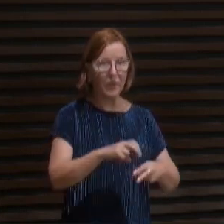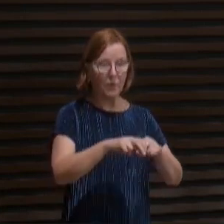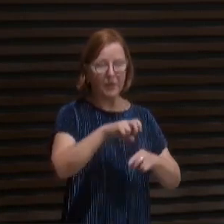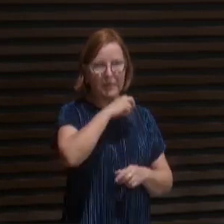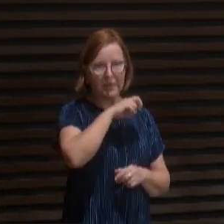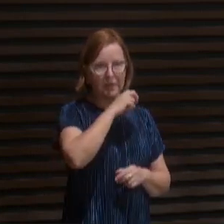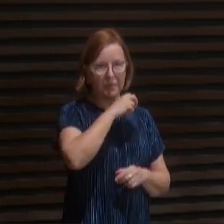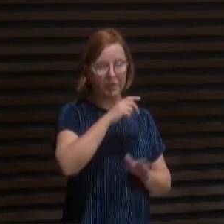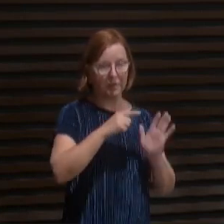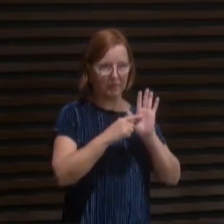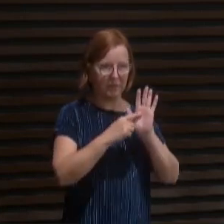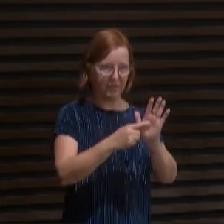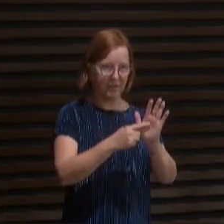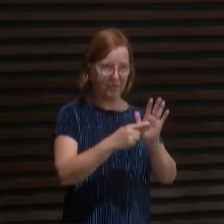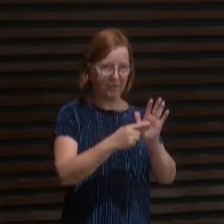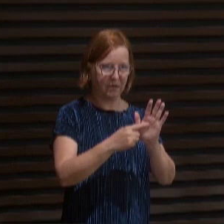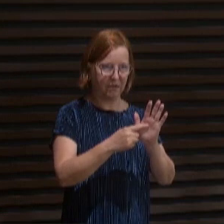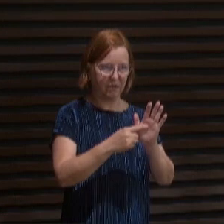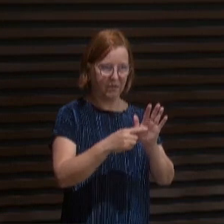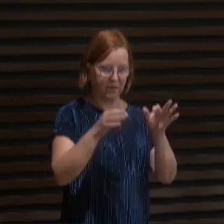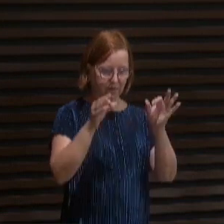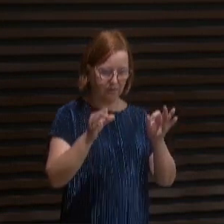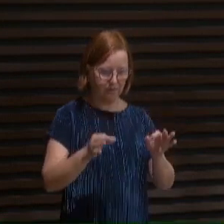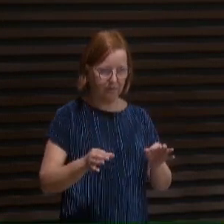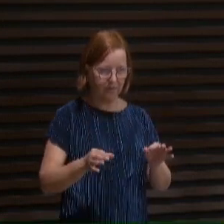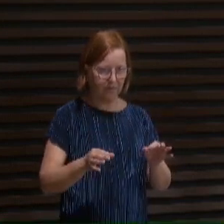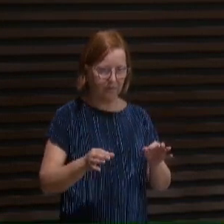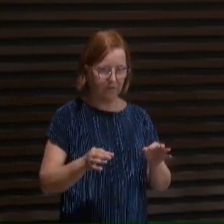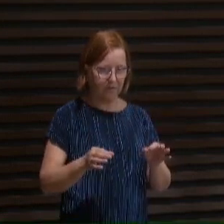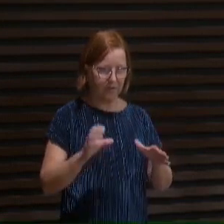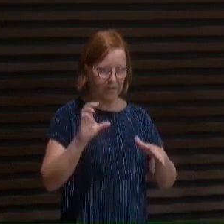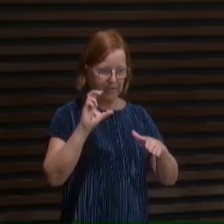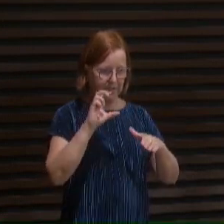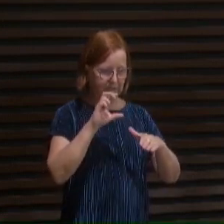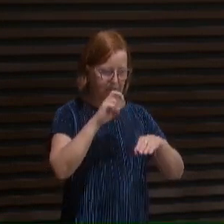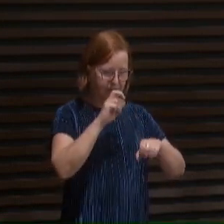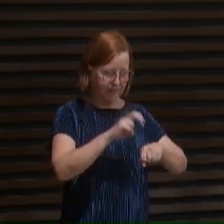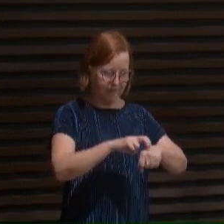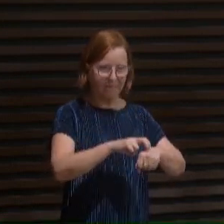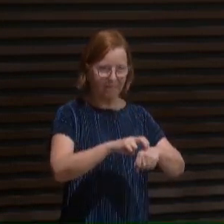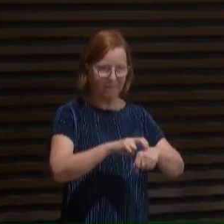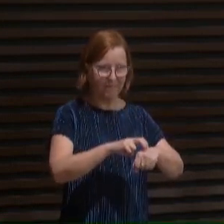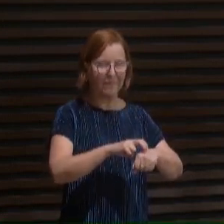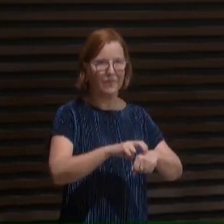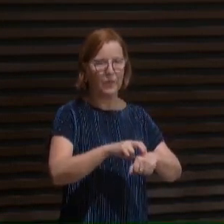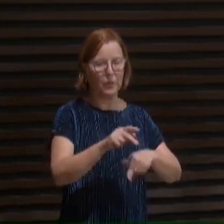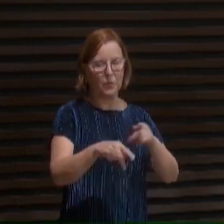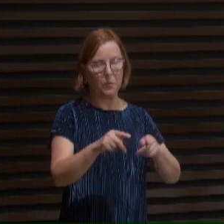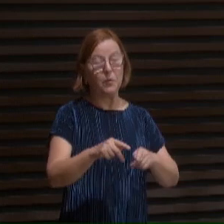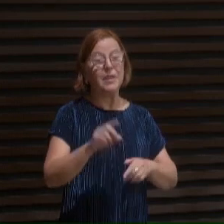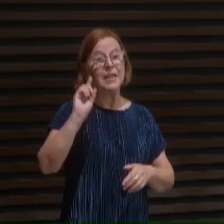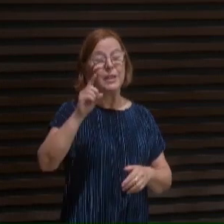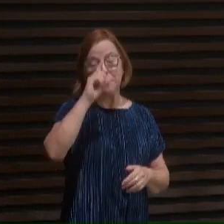vai aparecer exatamente mordendo o povo, e Deus mandando fazer uma serpente de bronze no